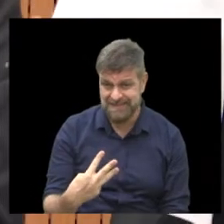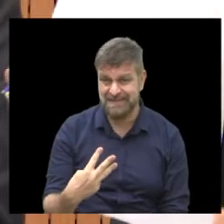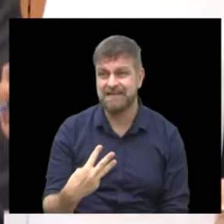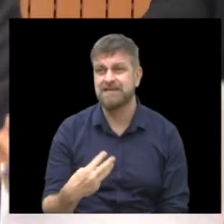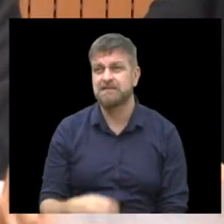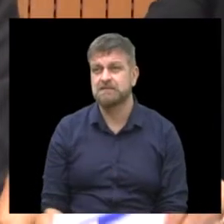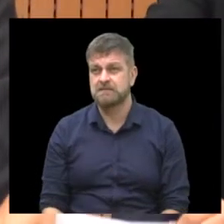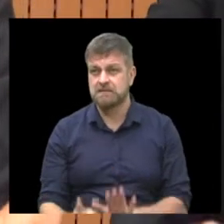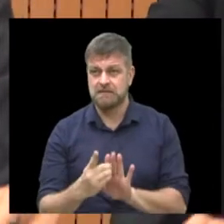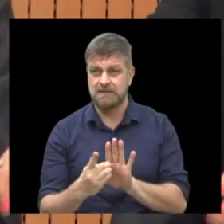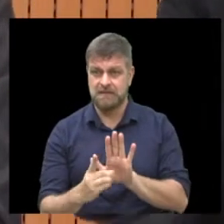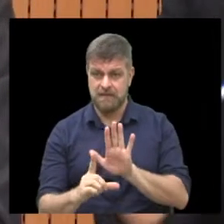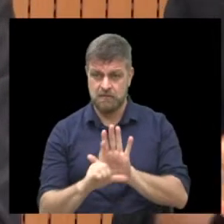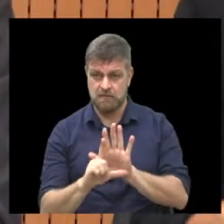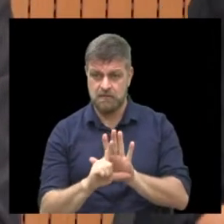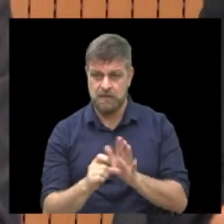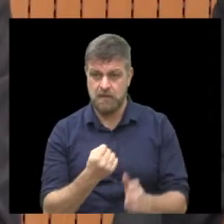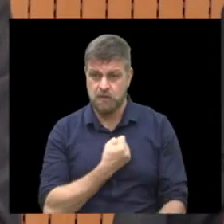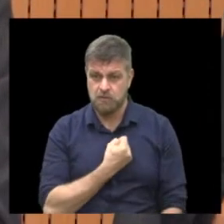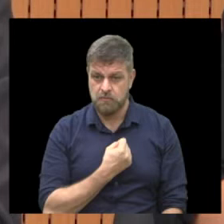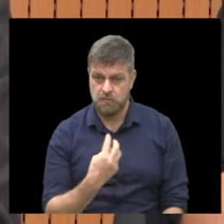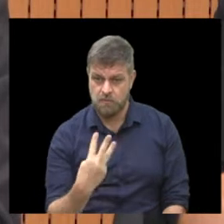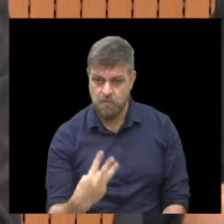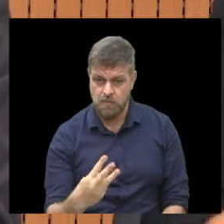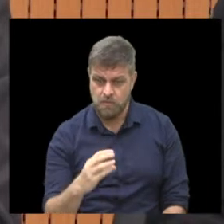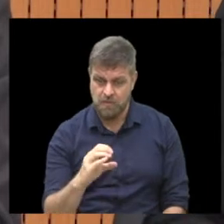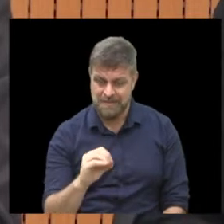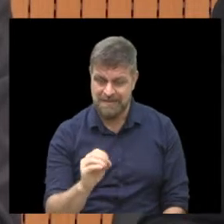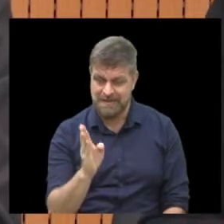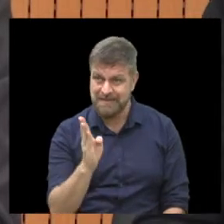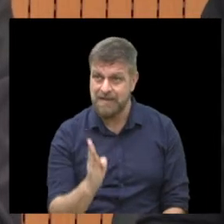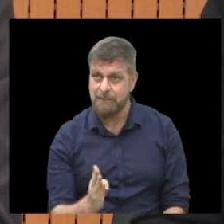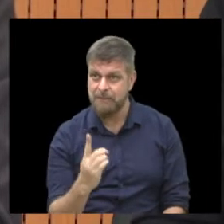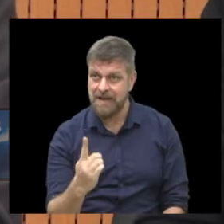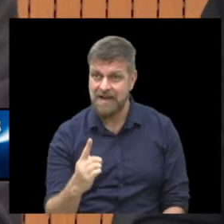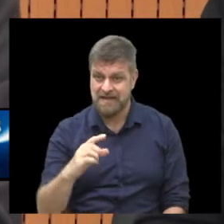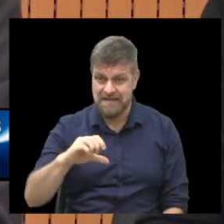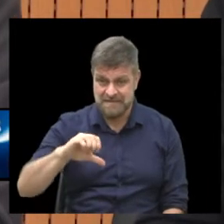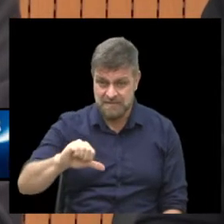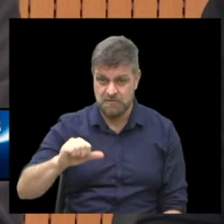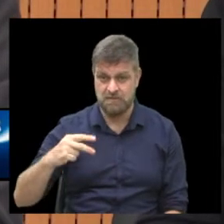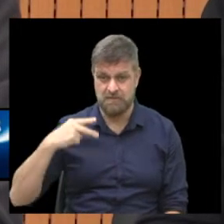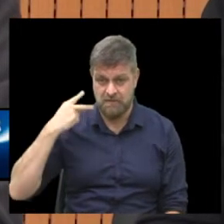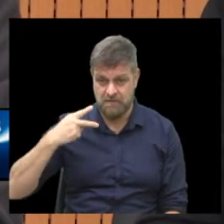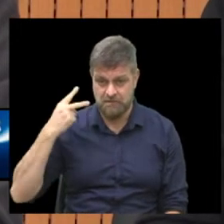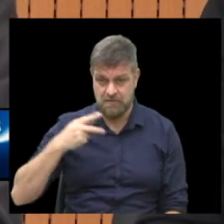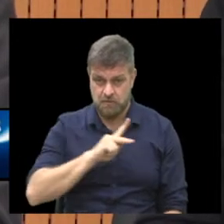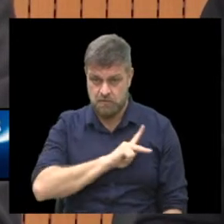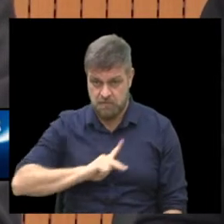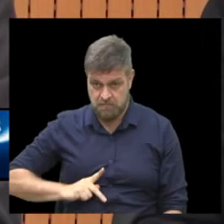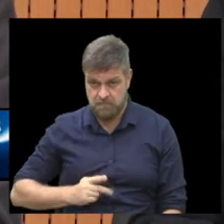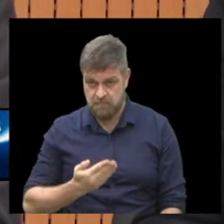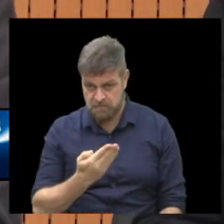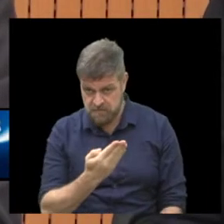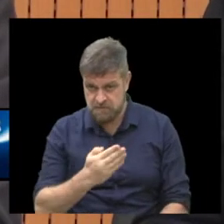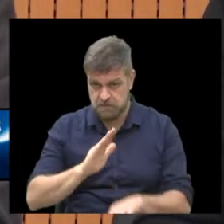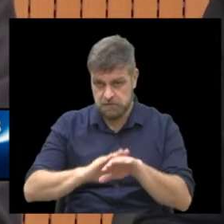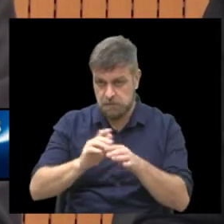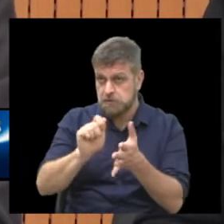requerimento 32319, devidamente aprovado. Item 3, turno único, discussão e votação do projeto de decreto legislativo 3019,